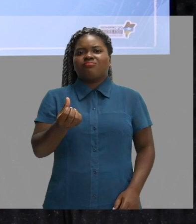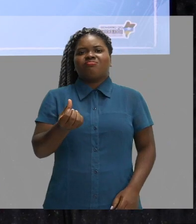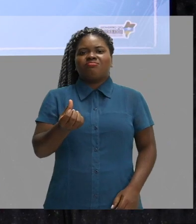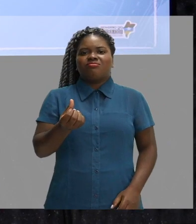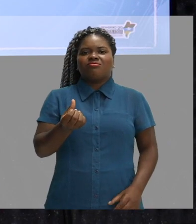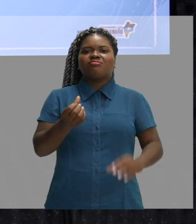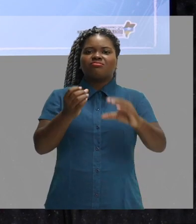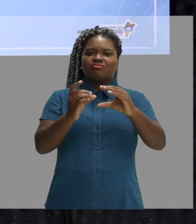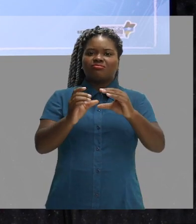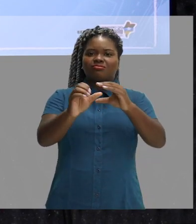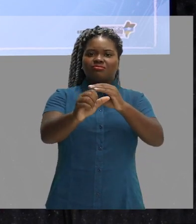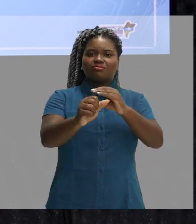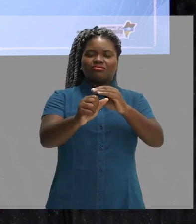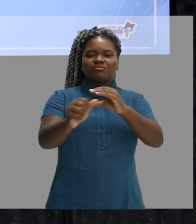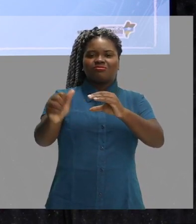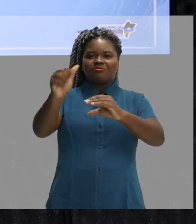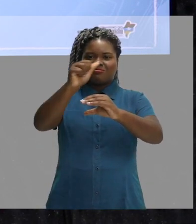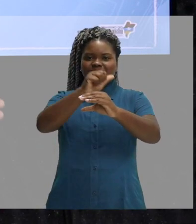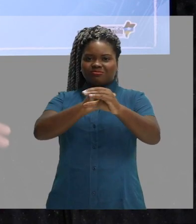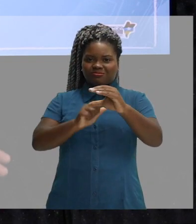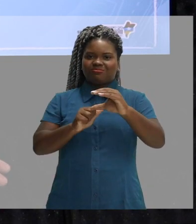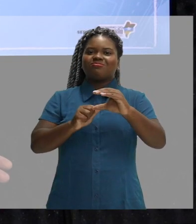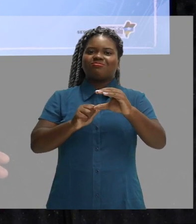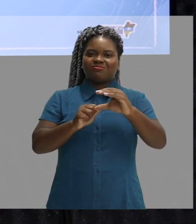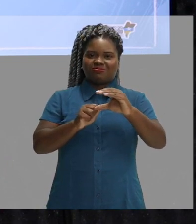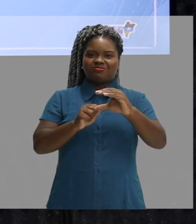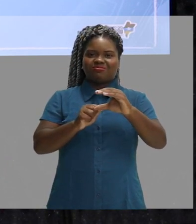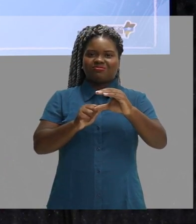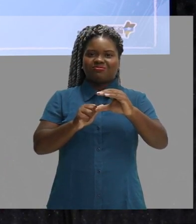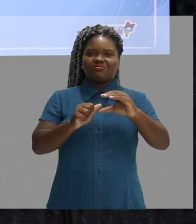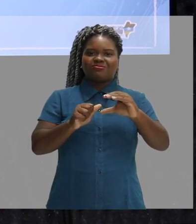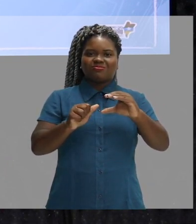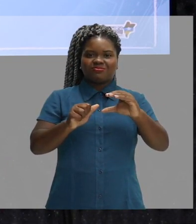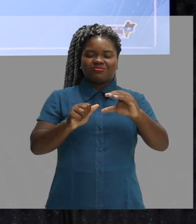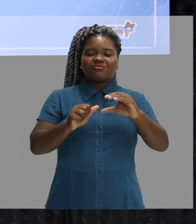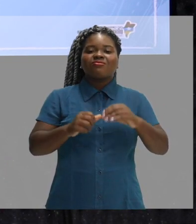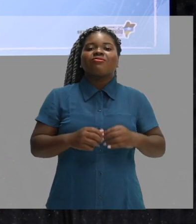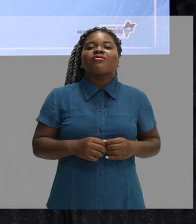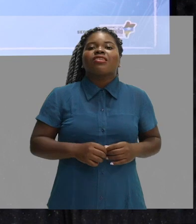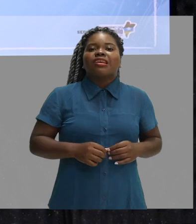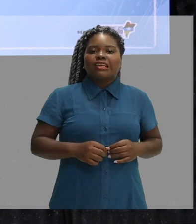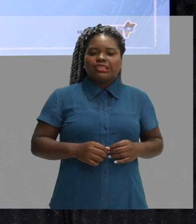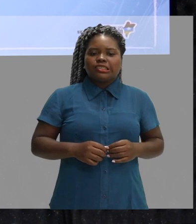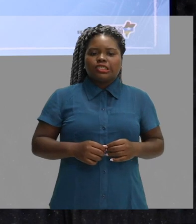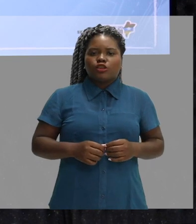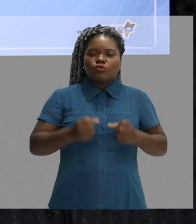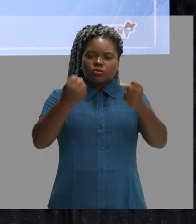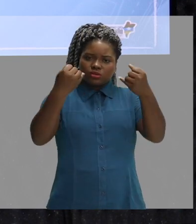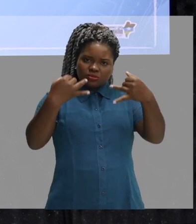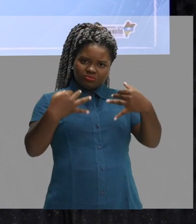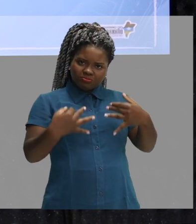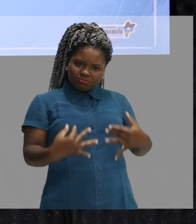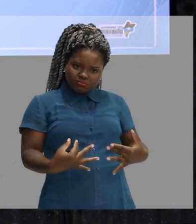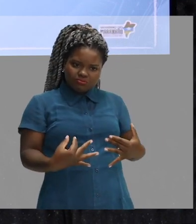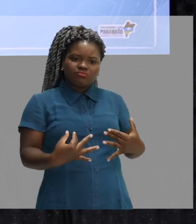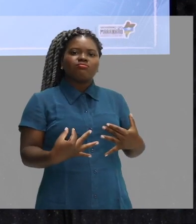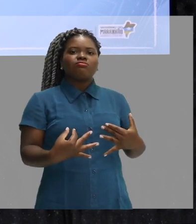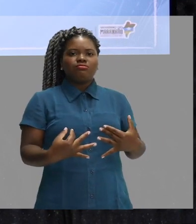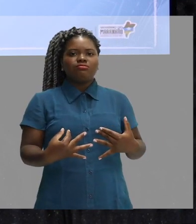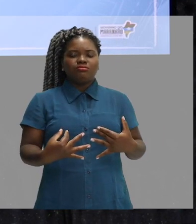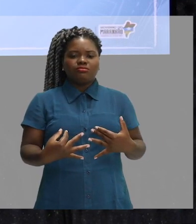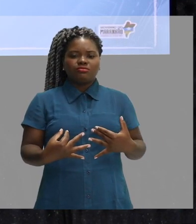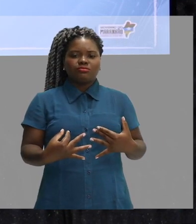a.C., ok? Quando a gente fala de democracia moderna, a gente está falando sobre as democracias